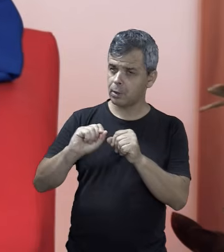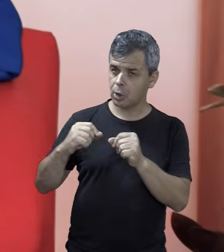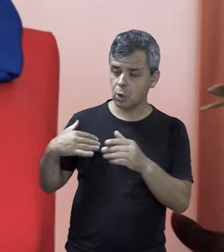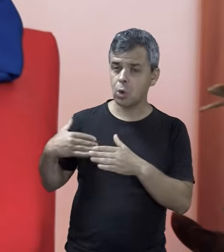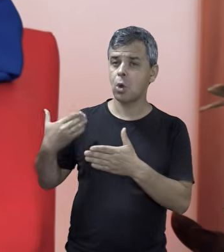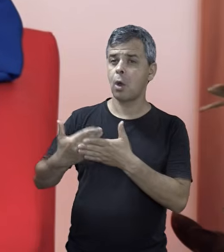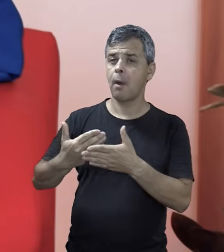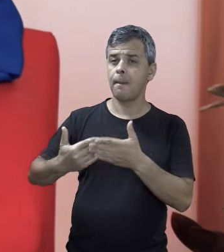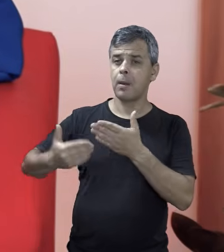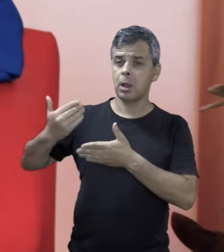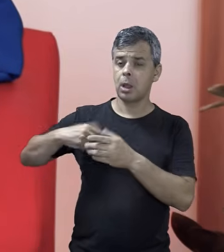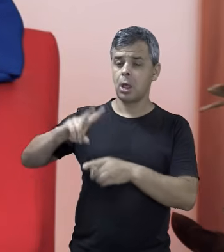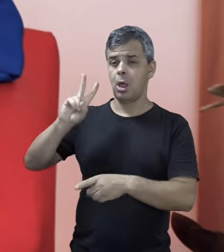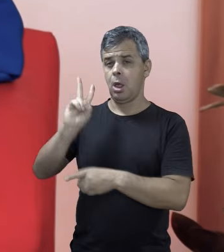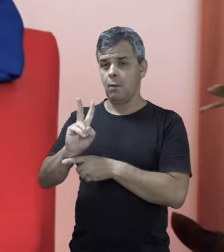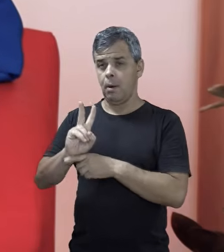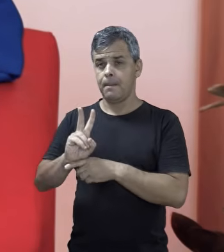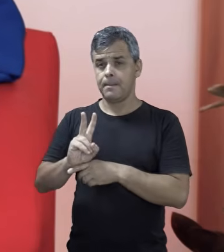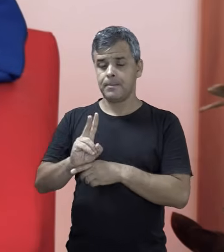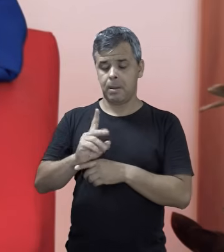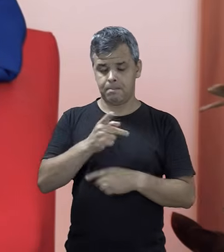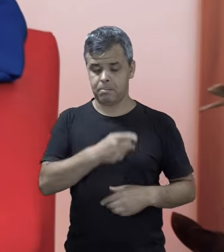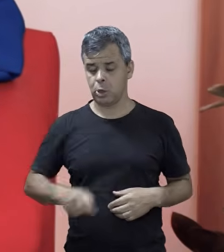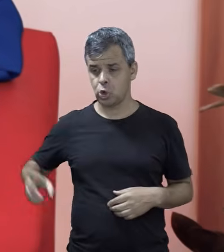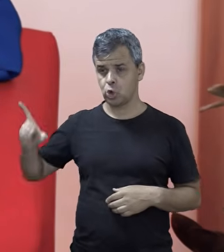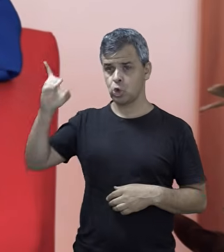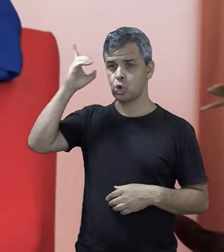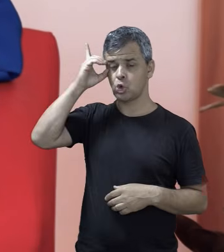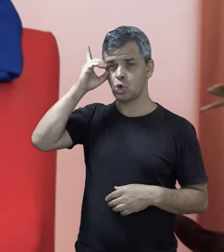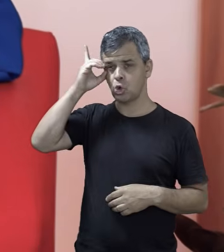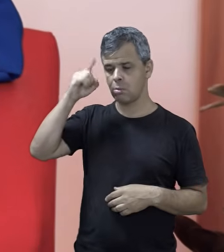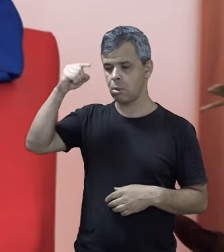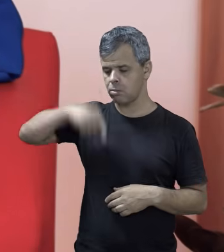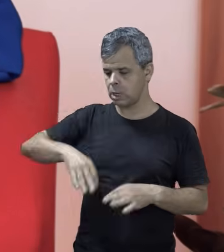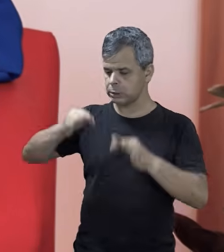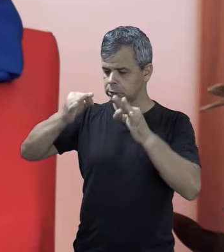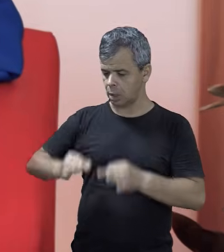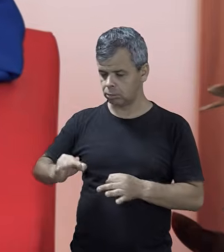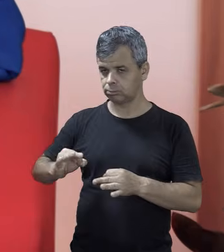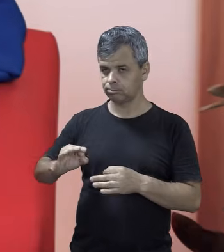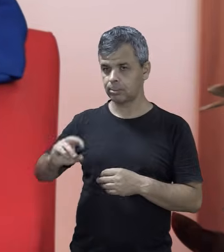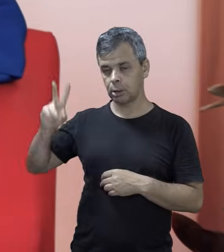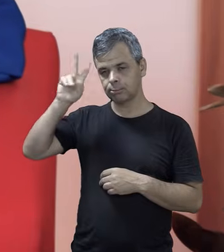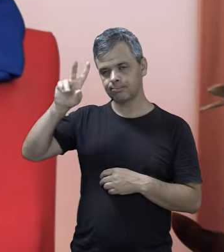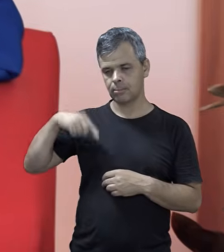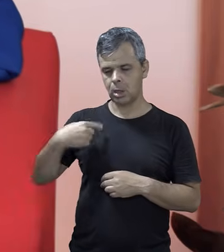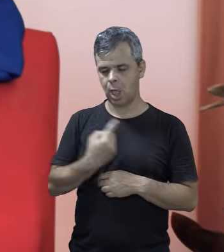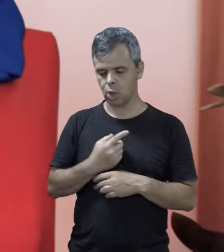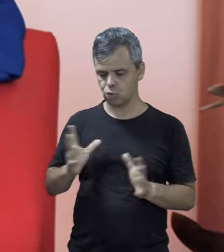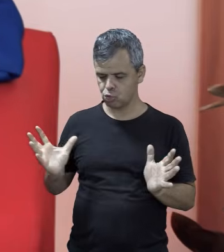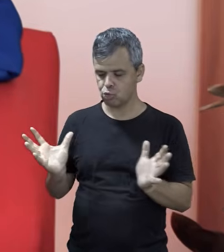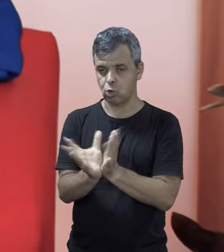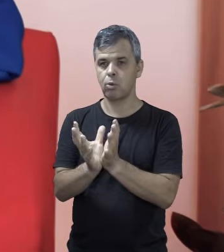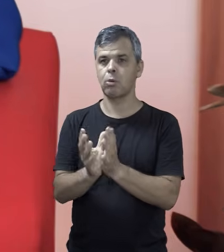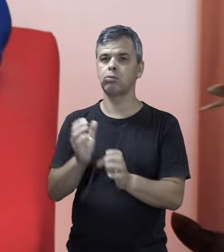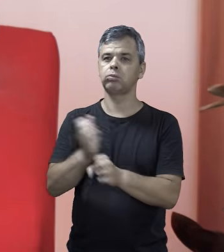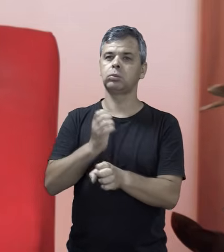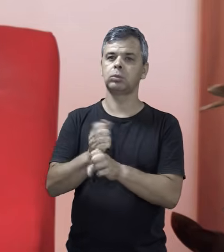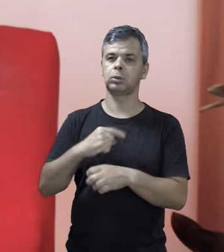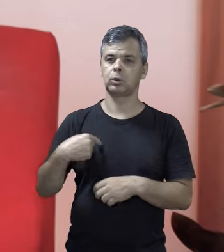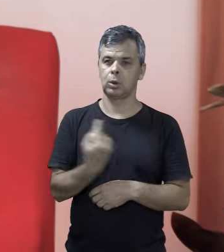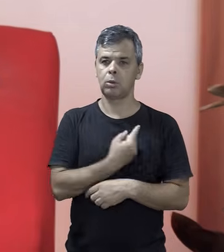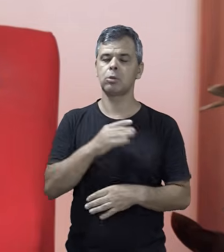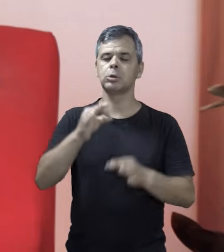momento certo da defesa da presidenta Dilma, nós estávamos desse lado certo da história. É essa militância, é essa construção que no